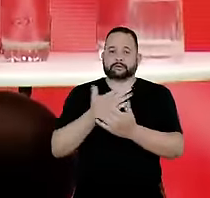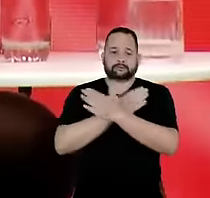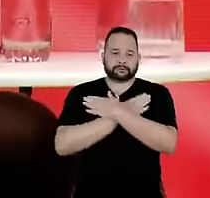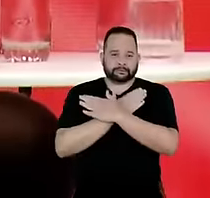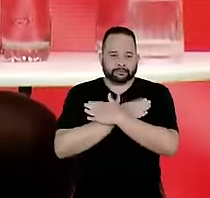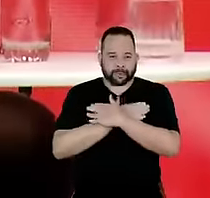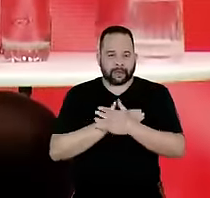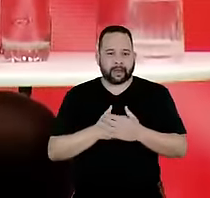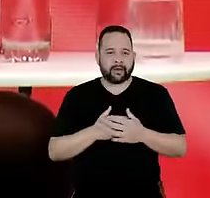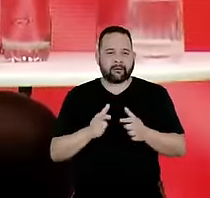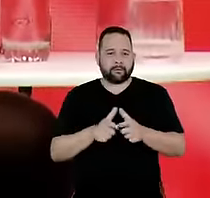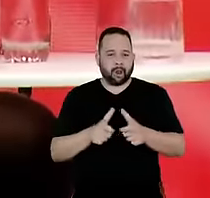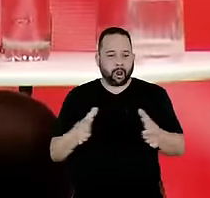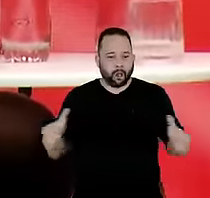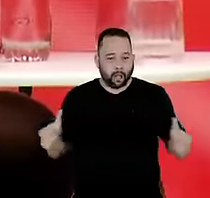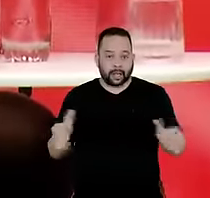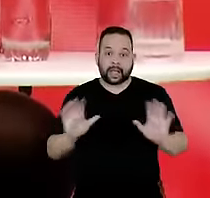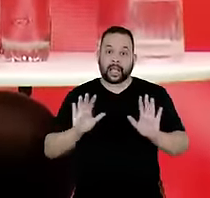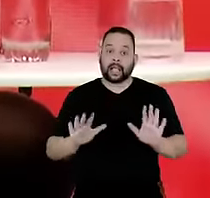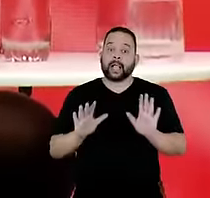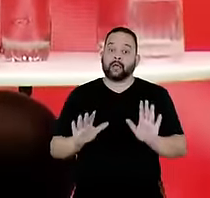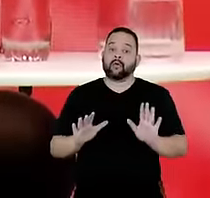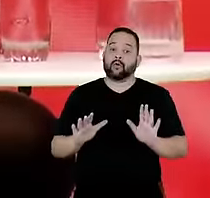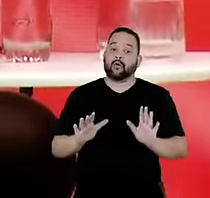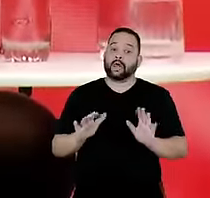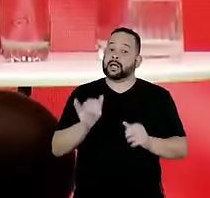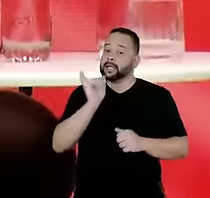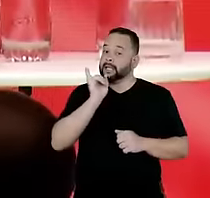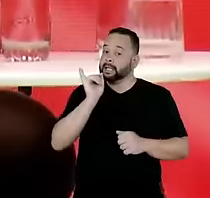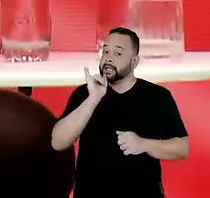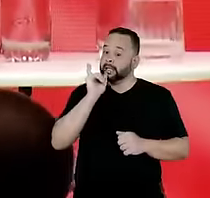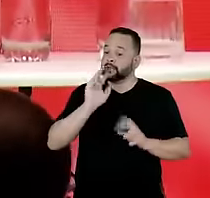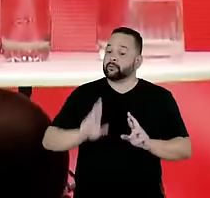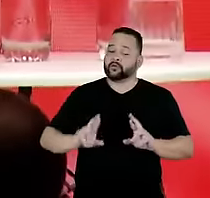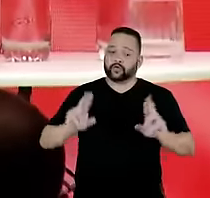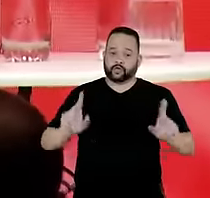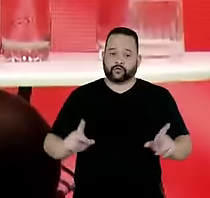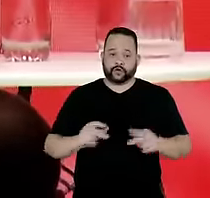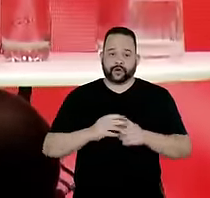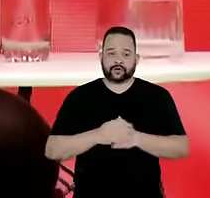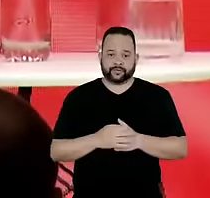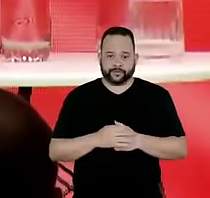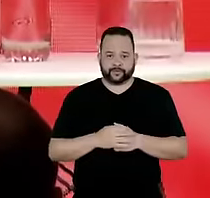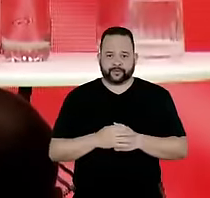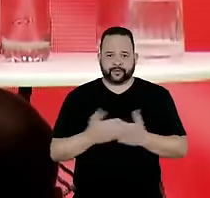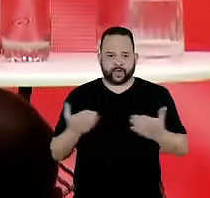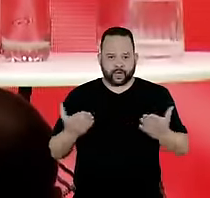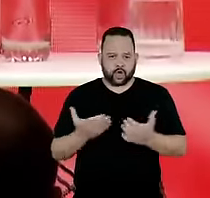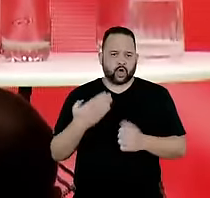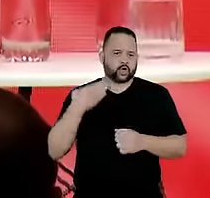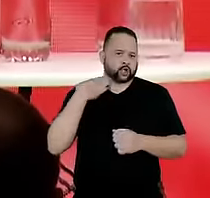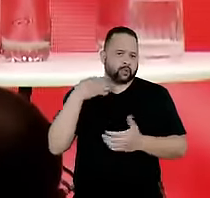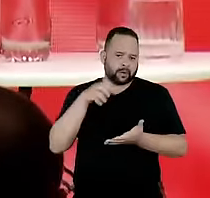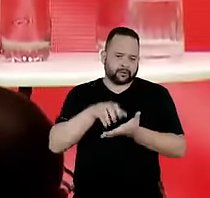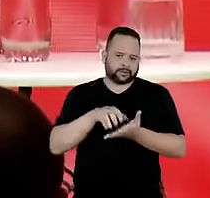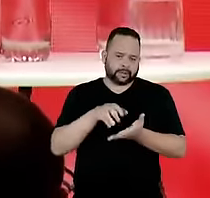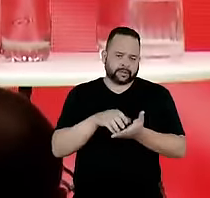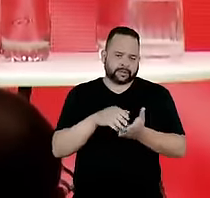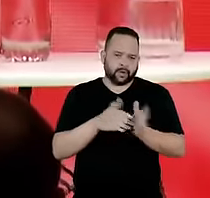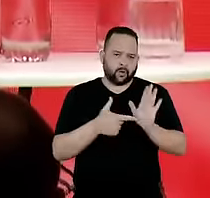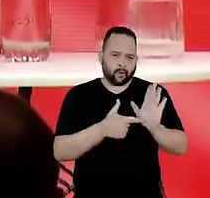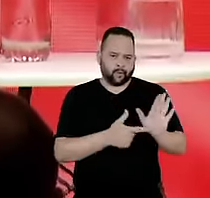agora são condições diferentes e eu acho que o banco central hoje divulgou a ata ele tá exatamente por aí tá ele